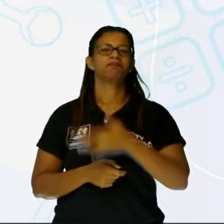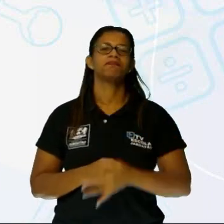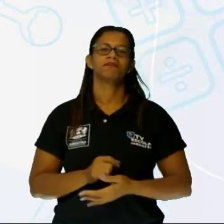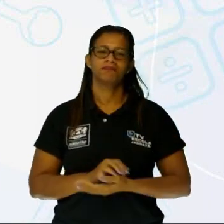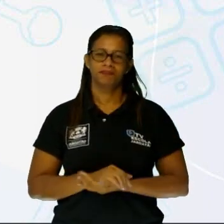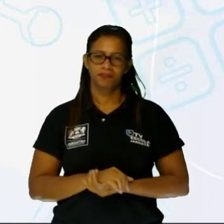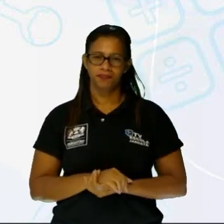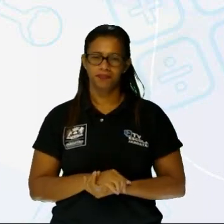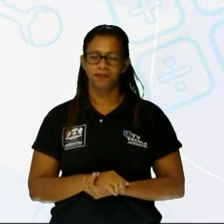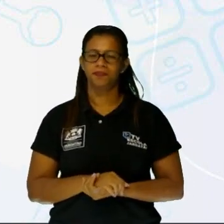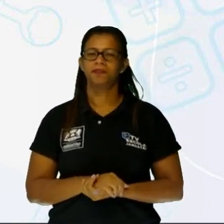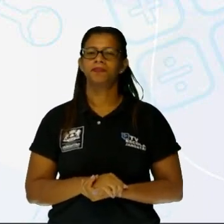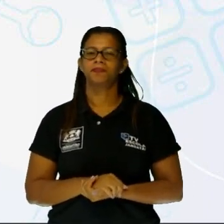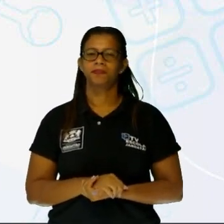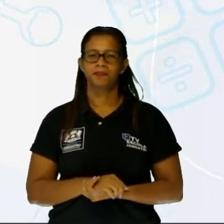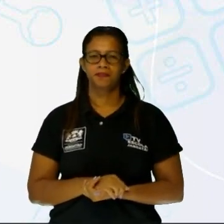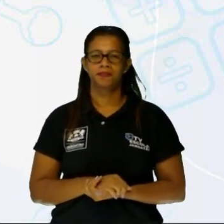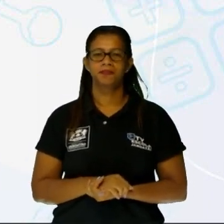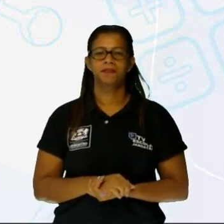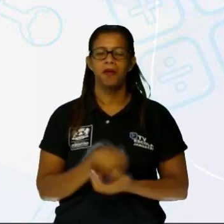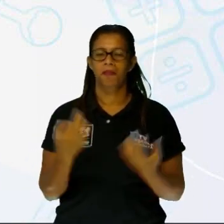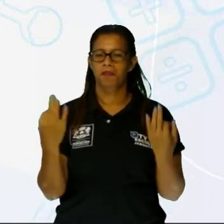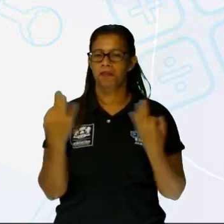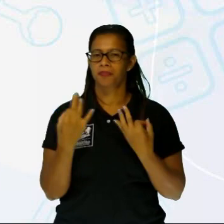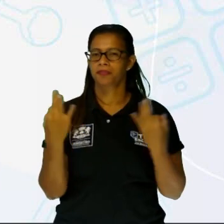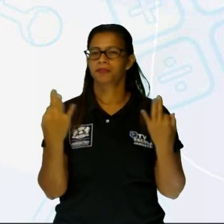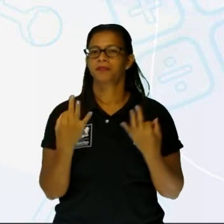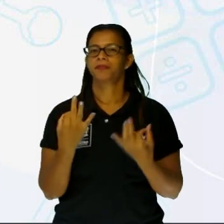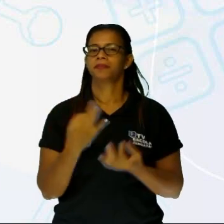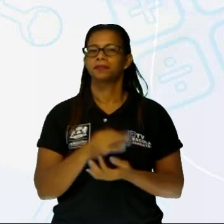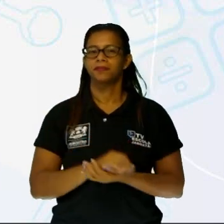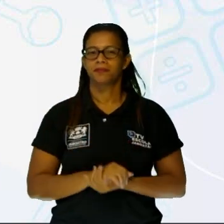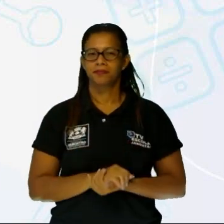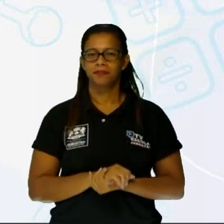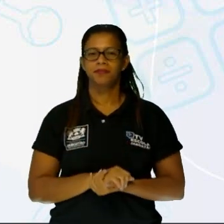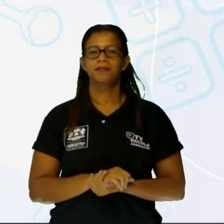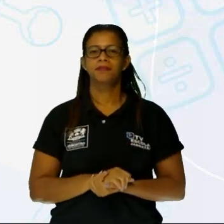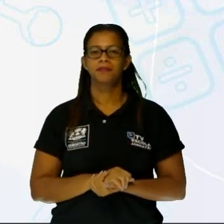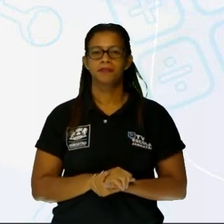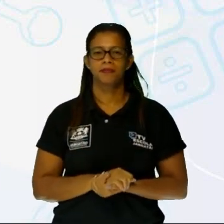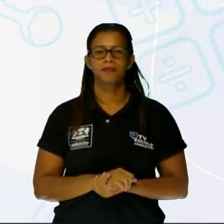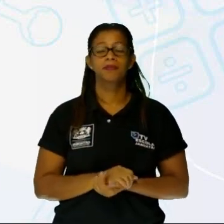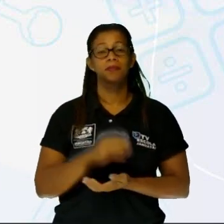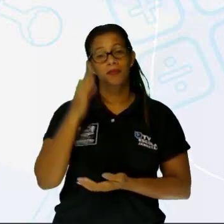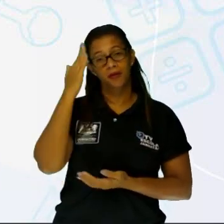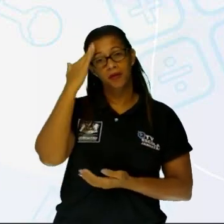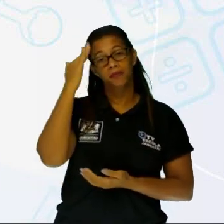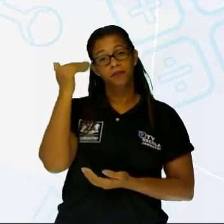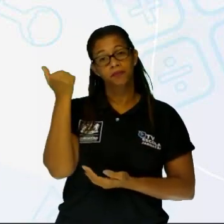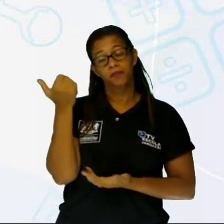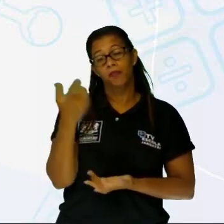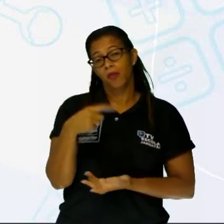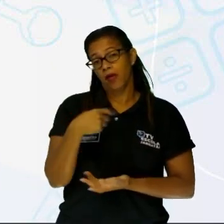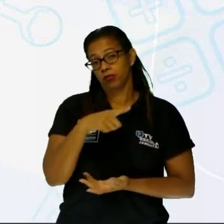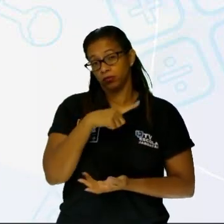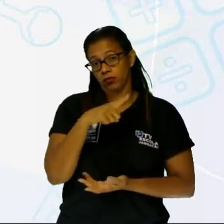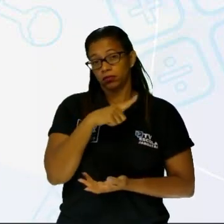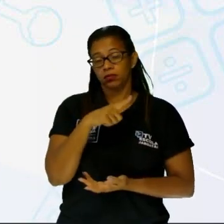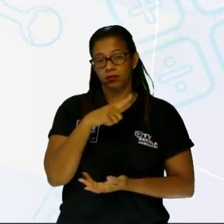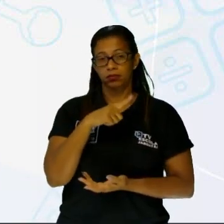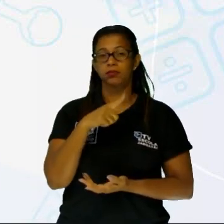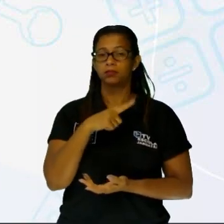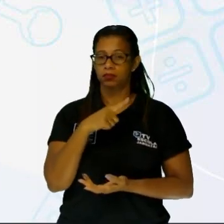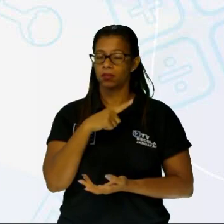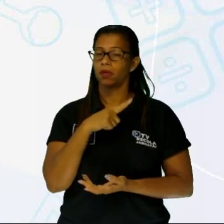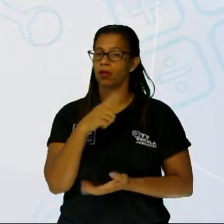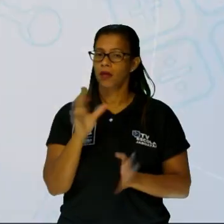delicioso, deve estar uma delicinha, perfeito. Eu sei, eu tenho essa expectativa que ele esteja. Por quê? Vamos